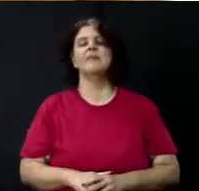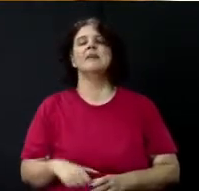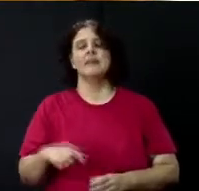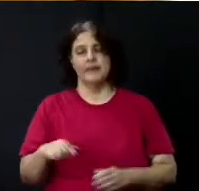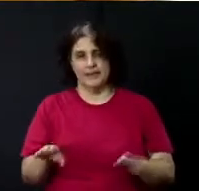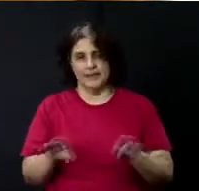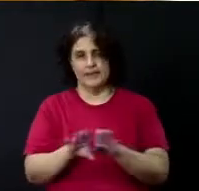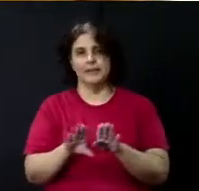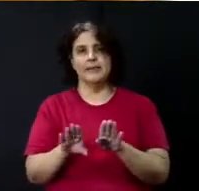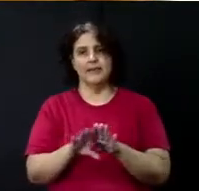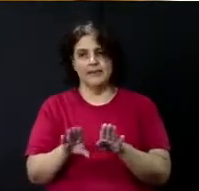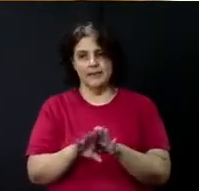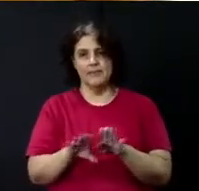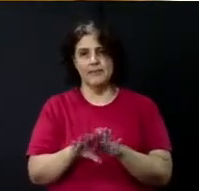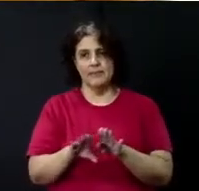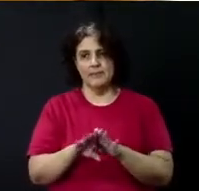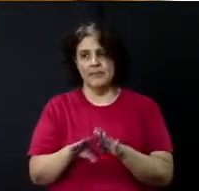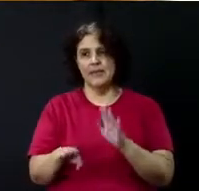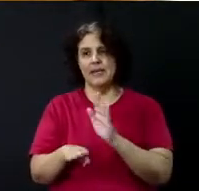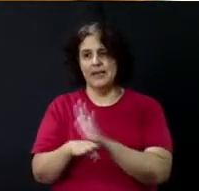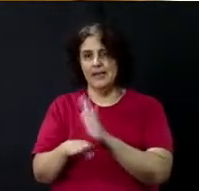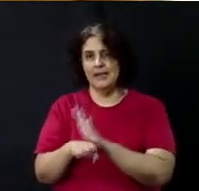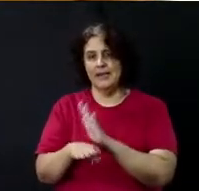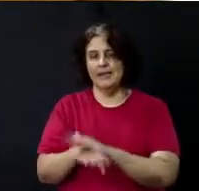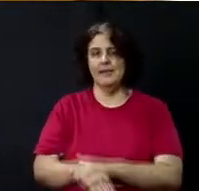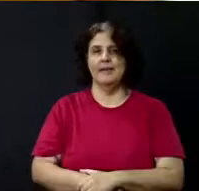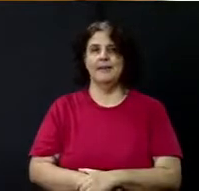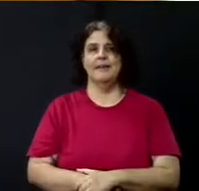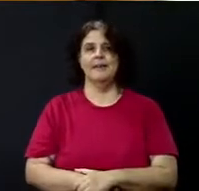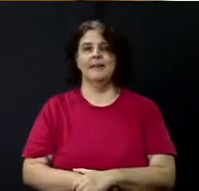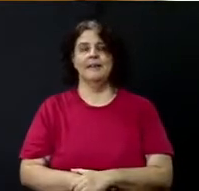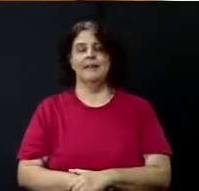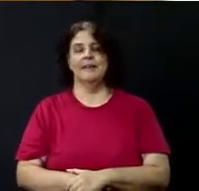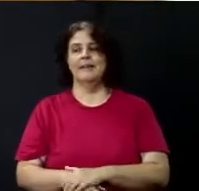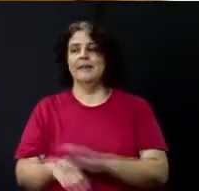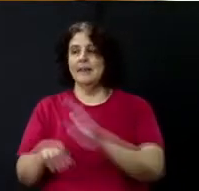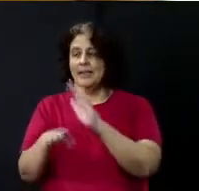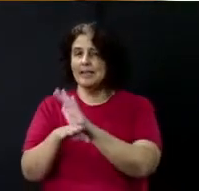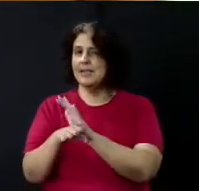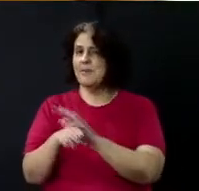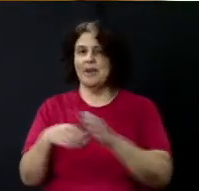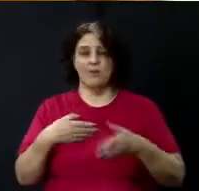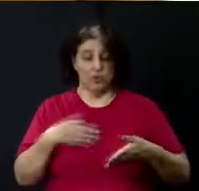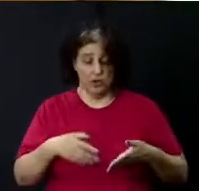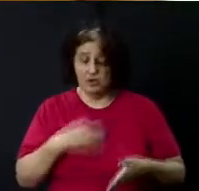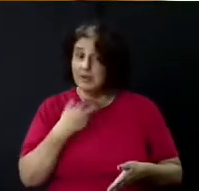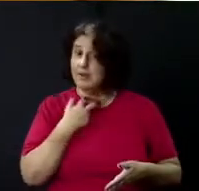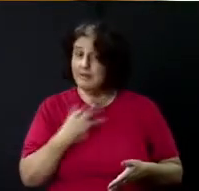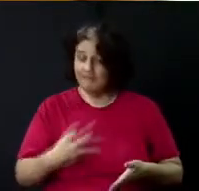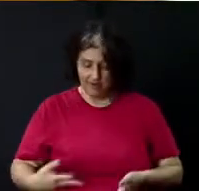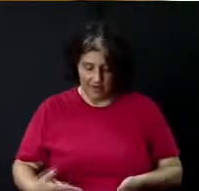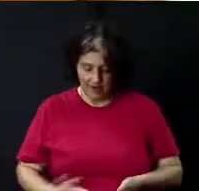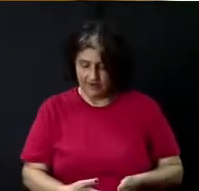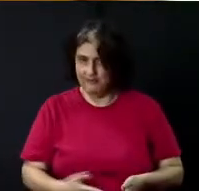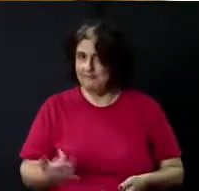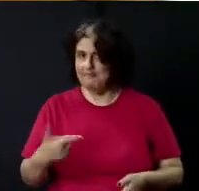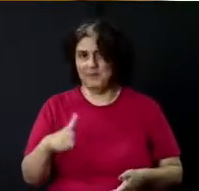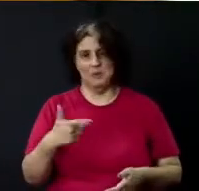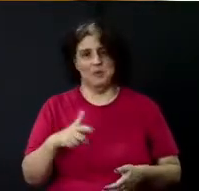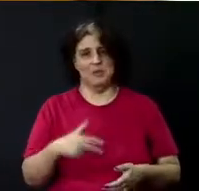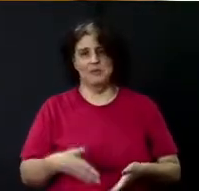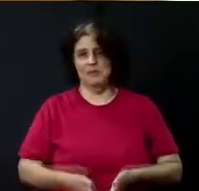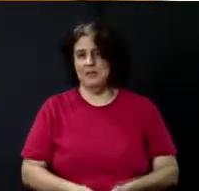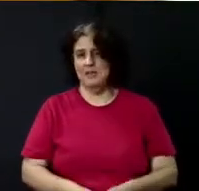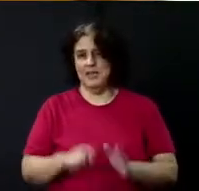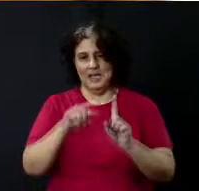vemos isso em Gênesis 21, Gênesis 29, Gênesis 38, a cura. Então, em todas essas passagens,